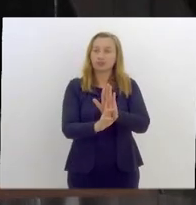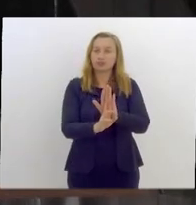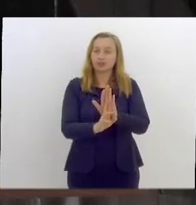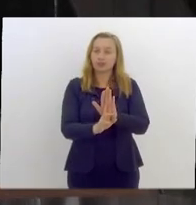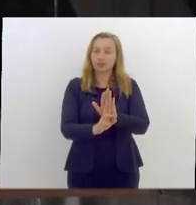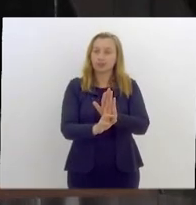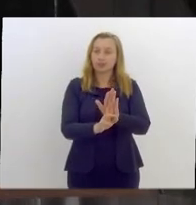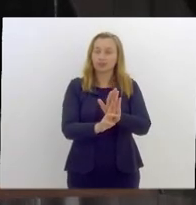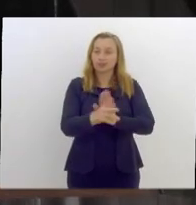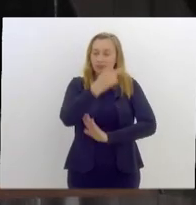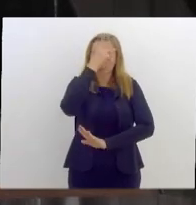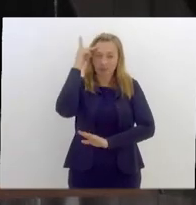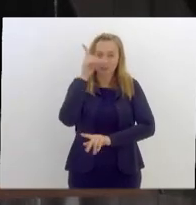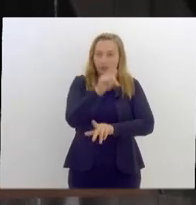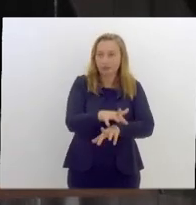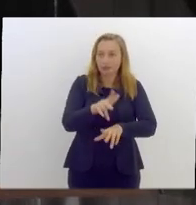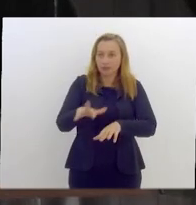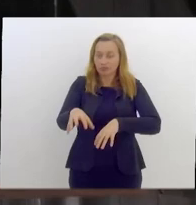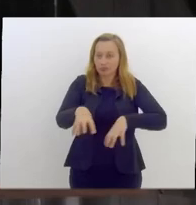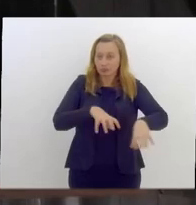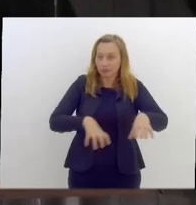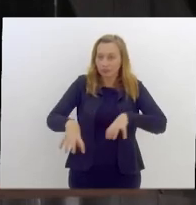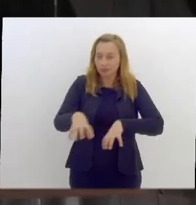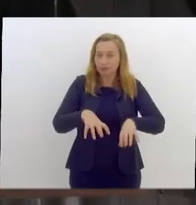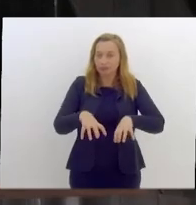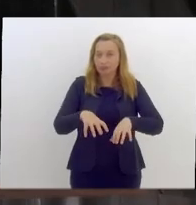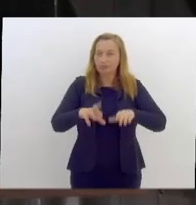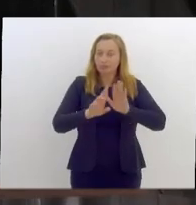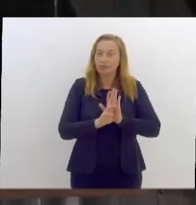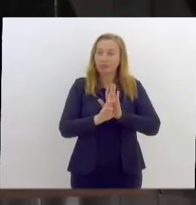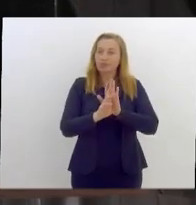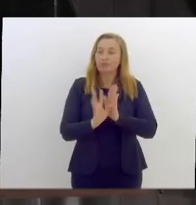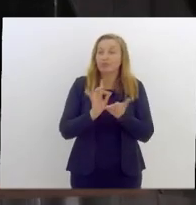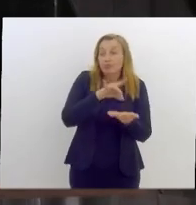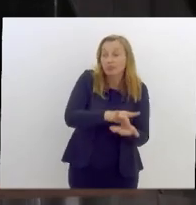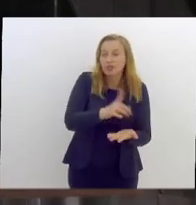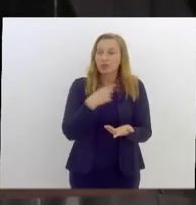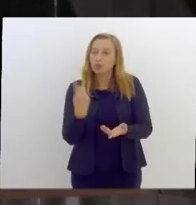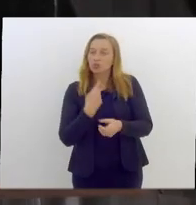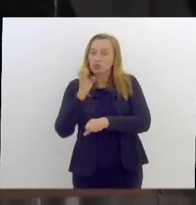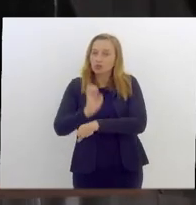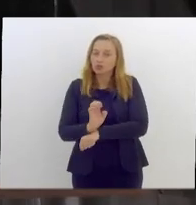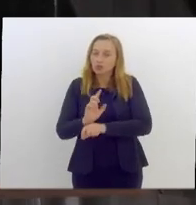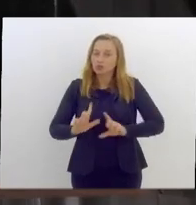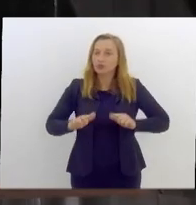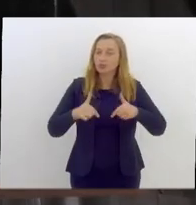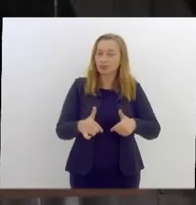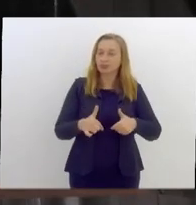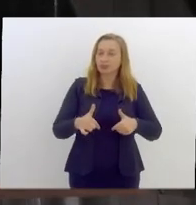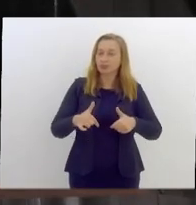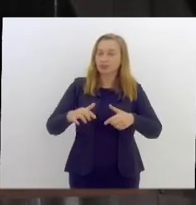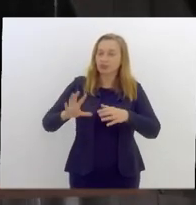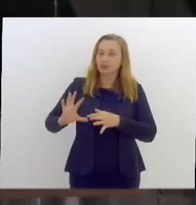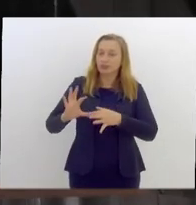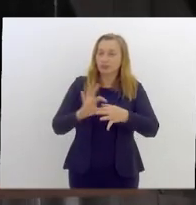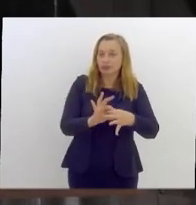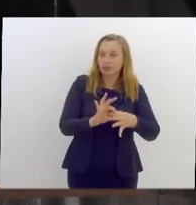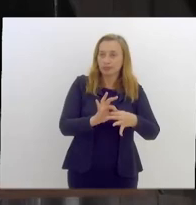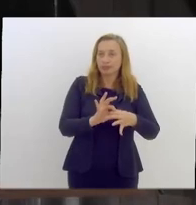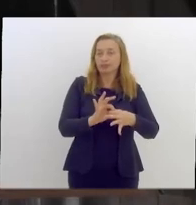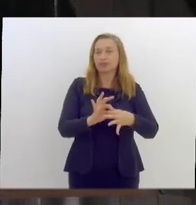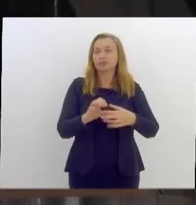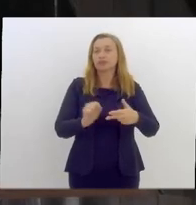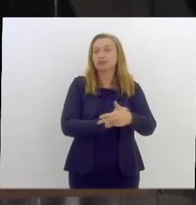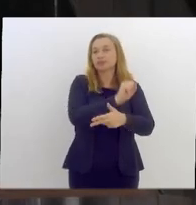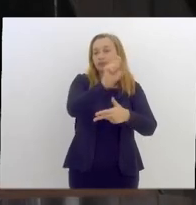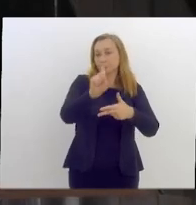diversas regiões, sintetizando a realidade do nosso Estado e agindo como interlocutora entre os poderes